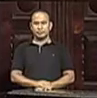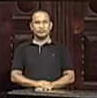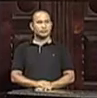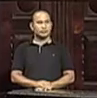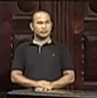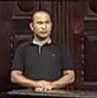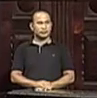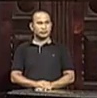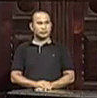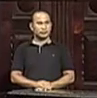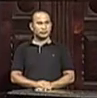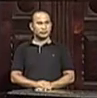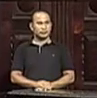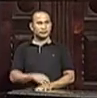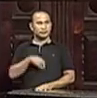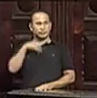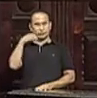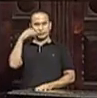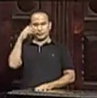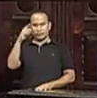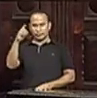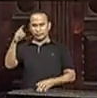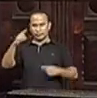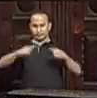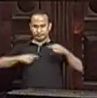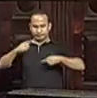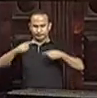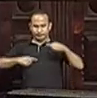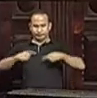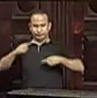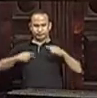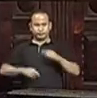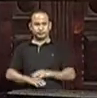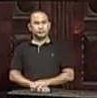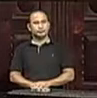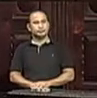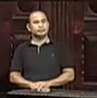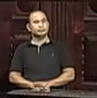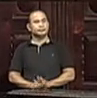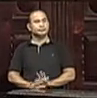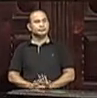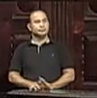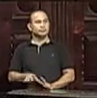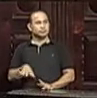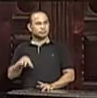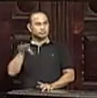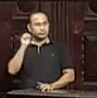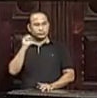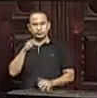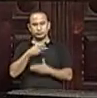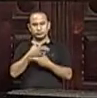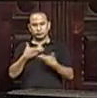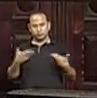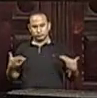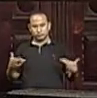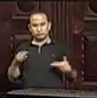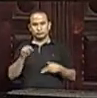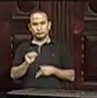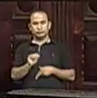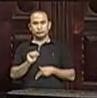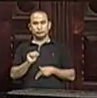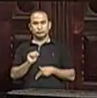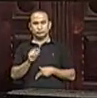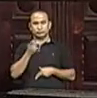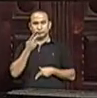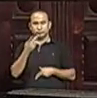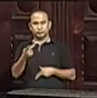rememorar o debate entre os desembargadores, porque lá eu ouvi algo que